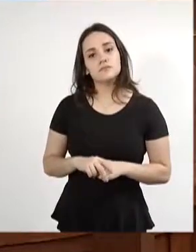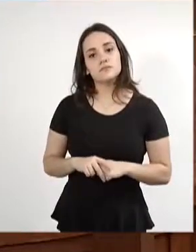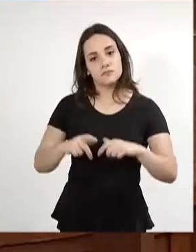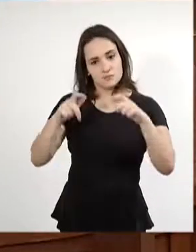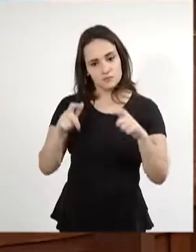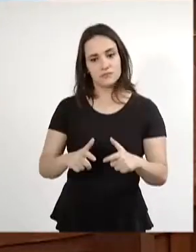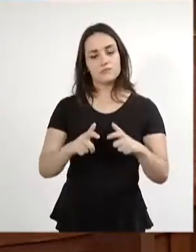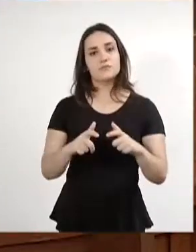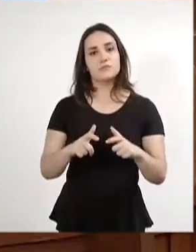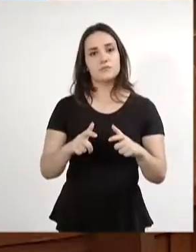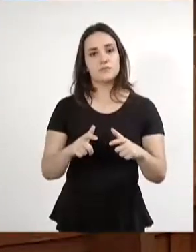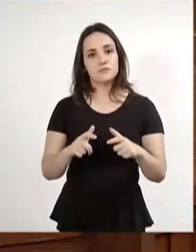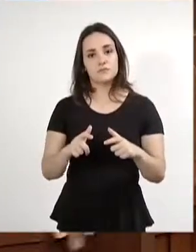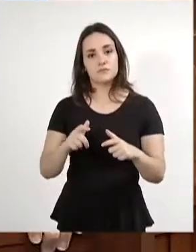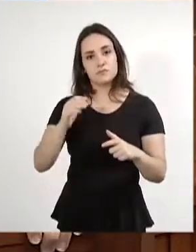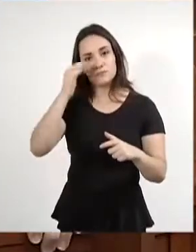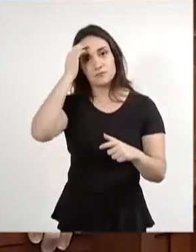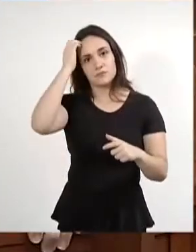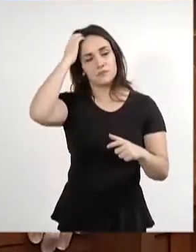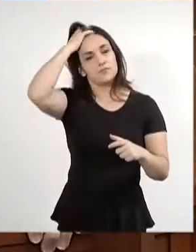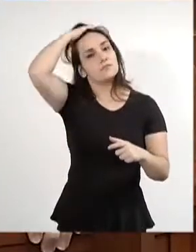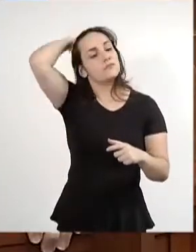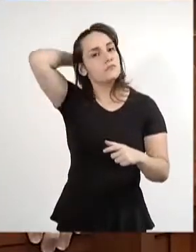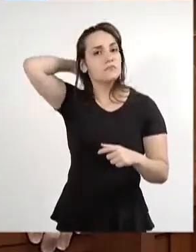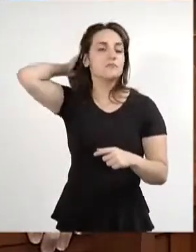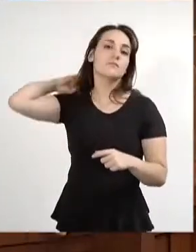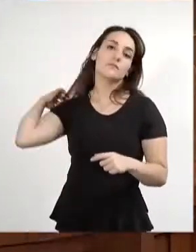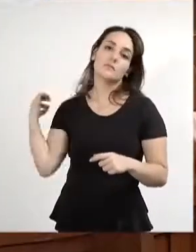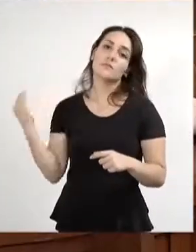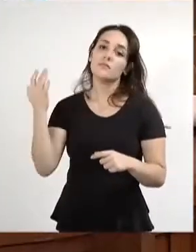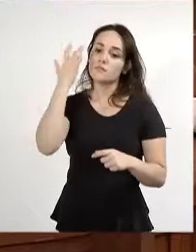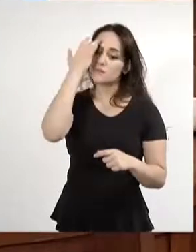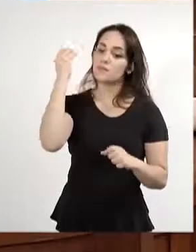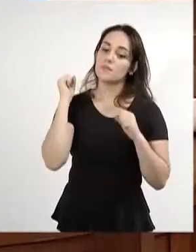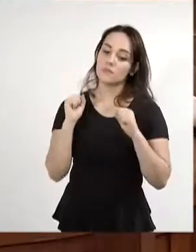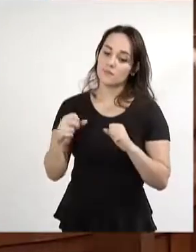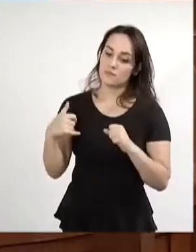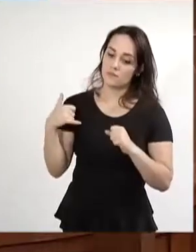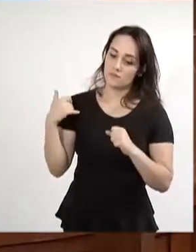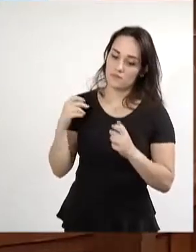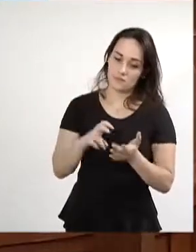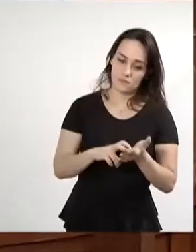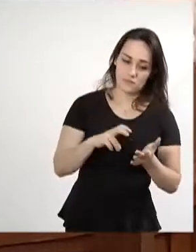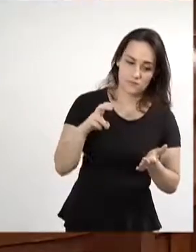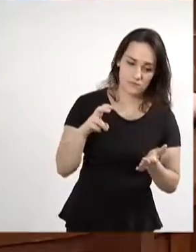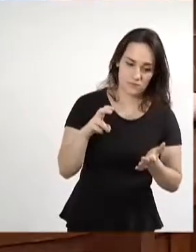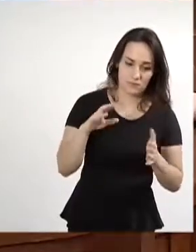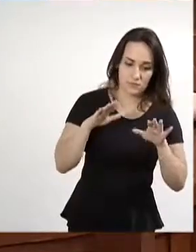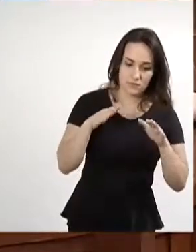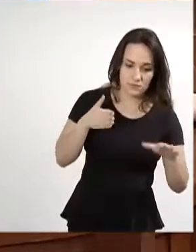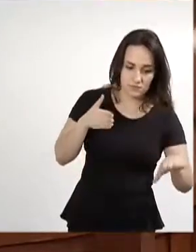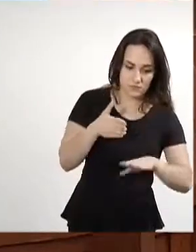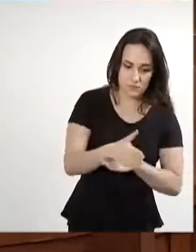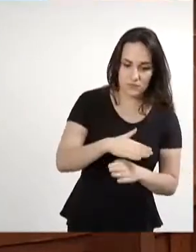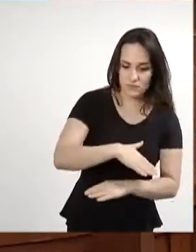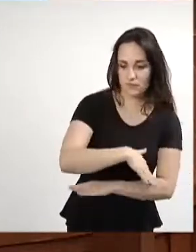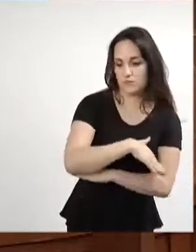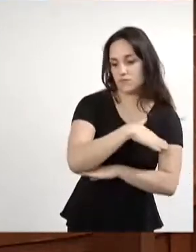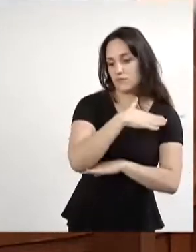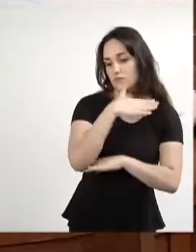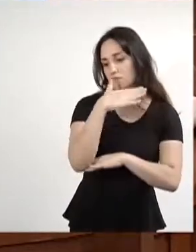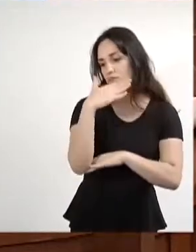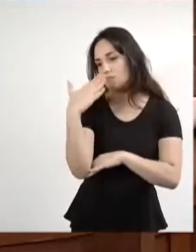num centro-dia, onde o idoso possa ir pela manhã, ficar o dia todo e